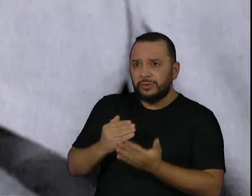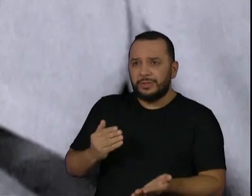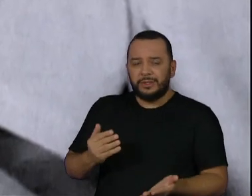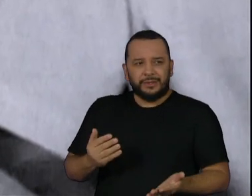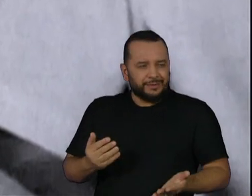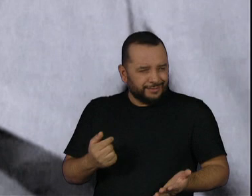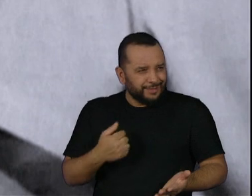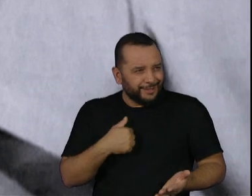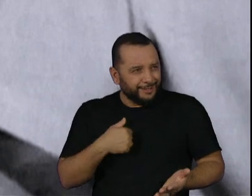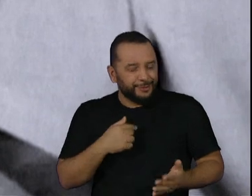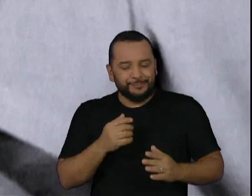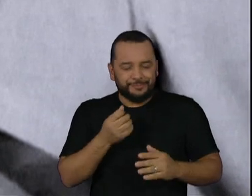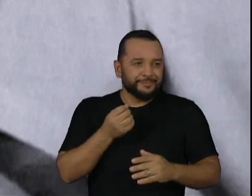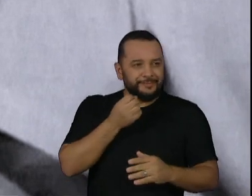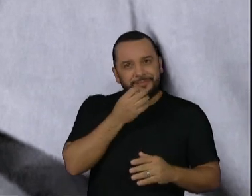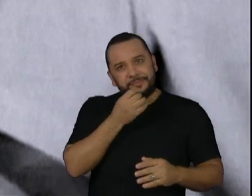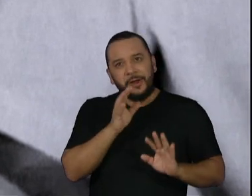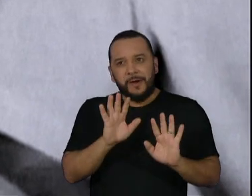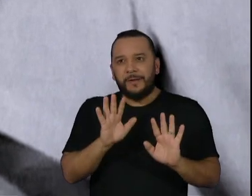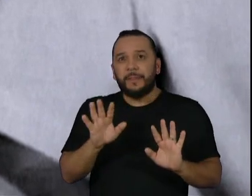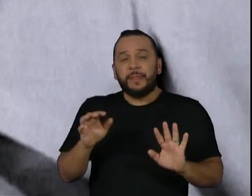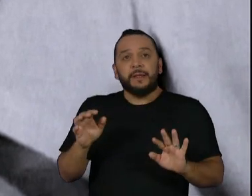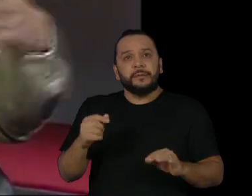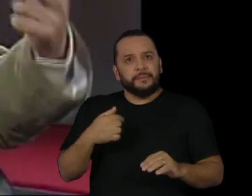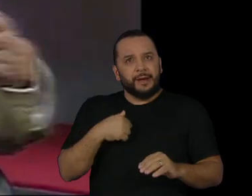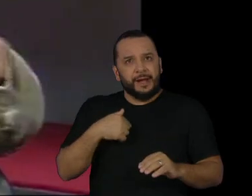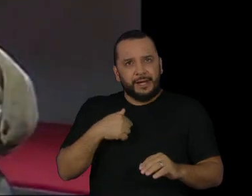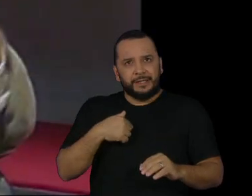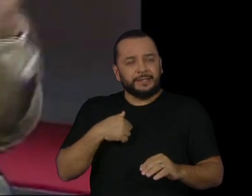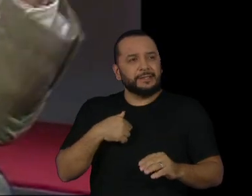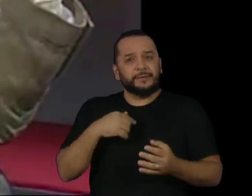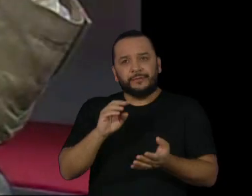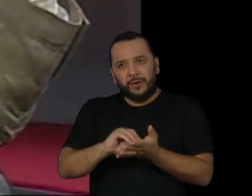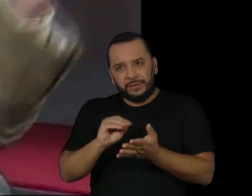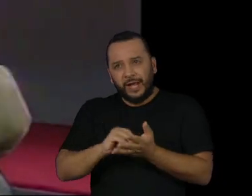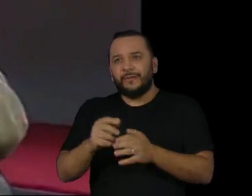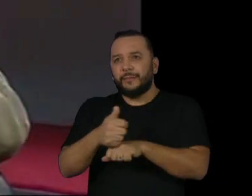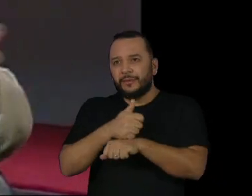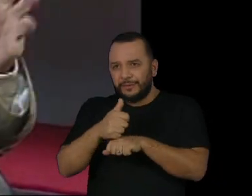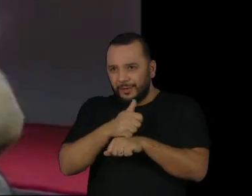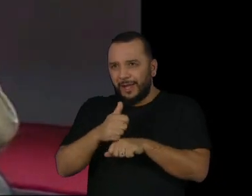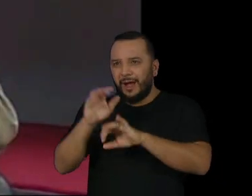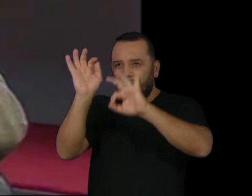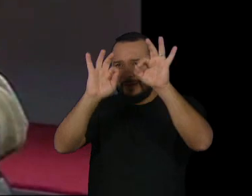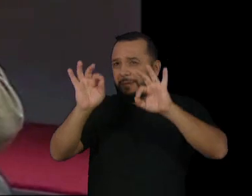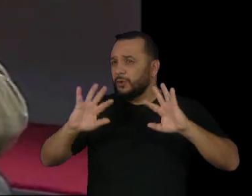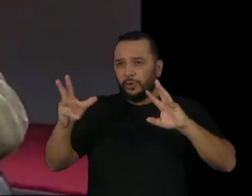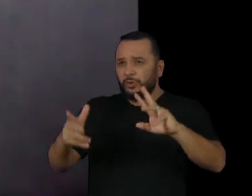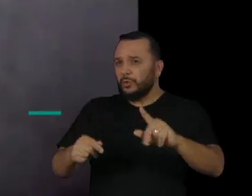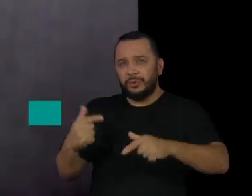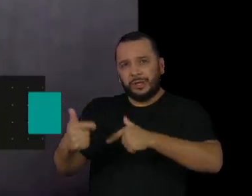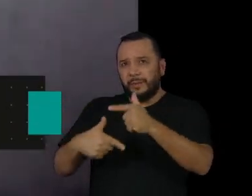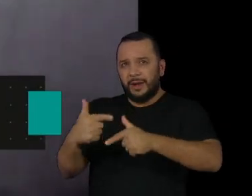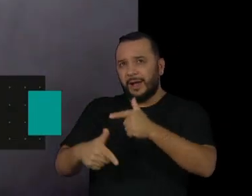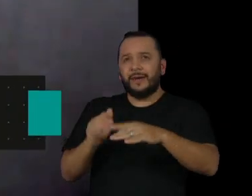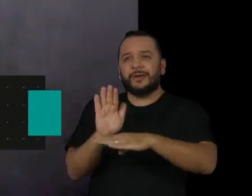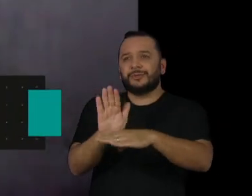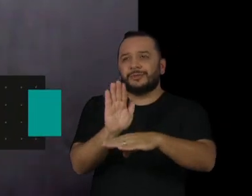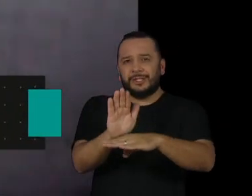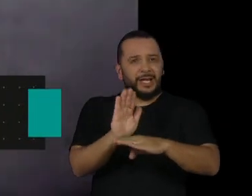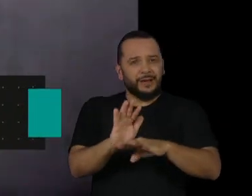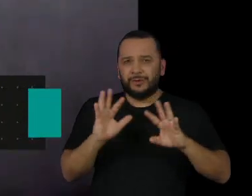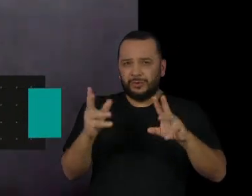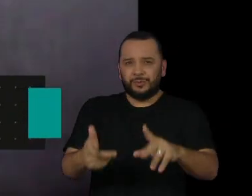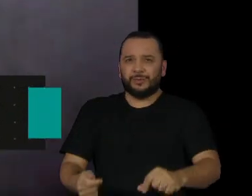existia o maquinista, o eletricista, tavam, todos faziam tudo, de tudo.